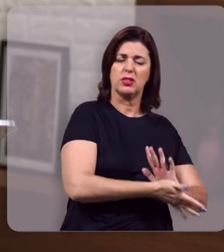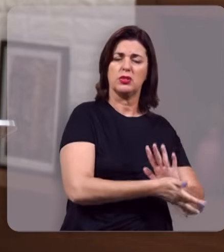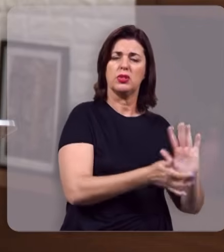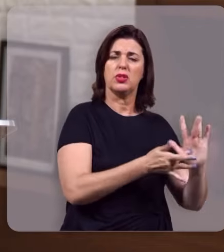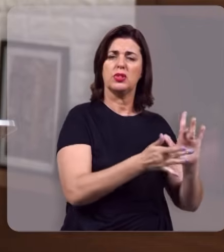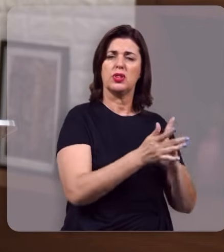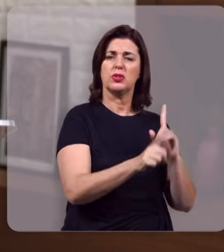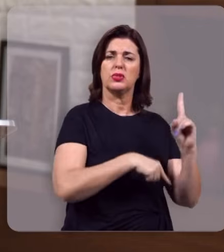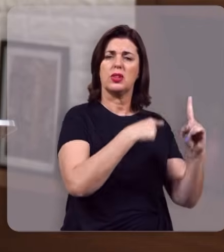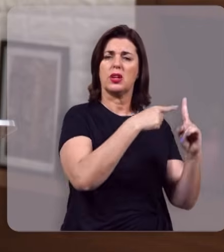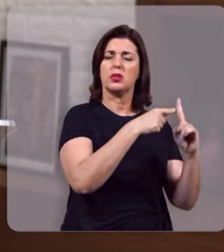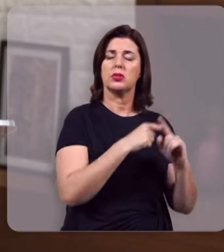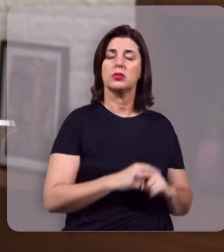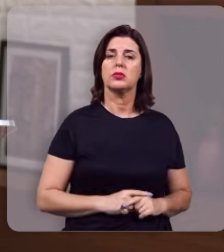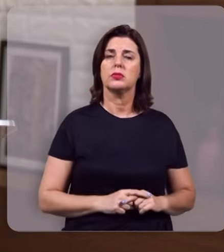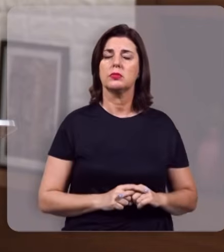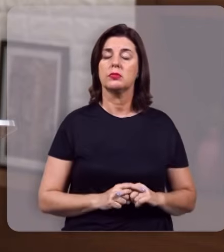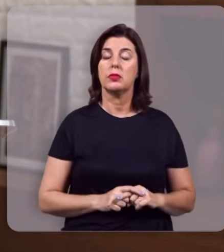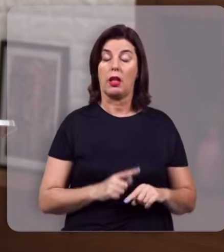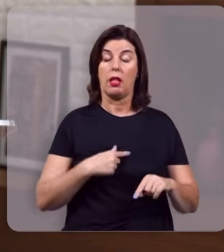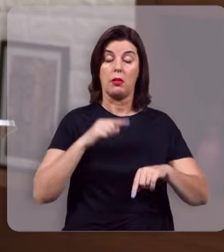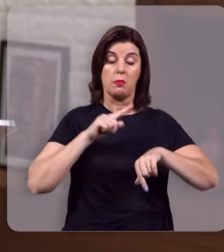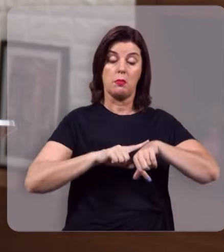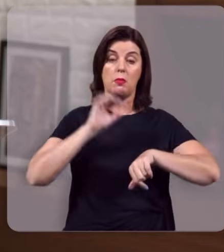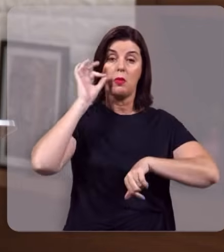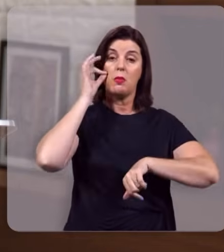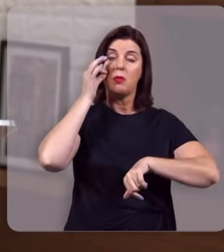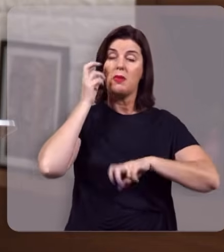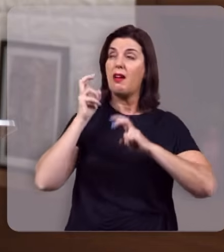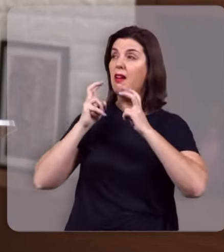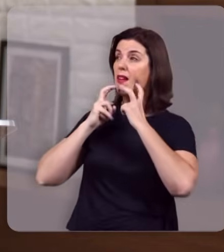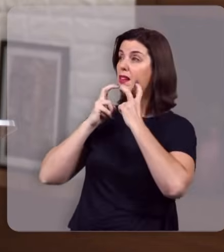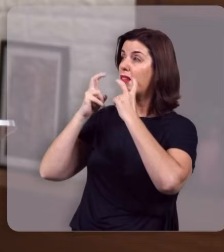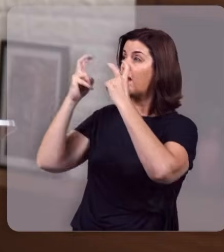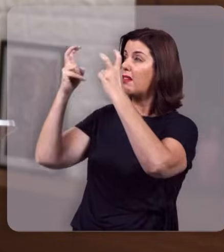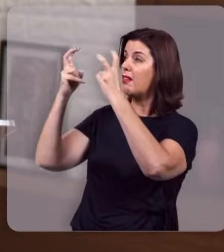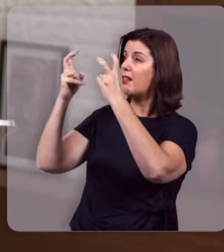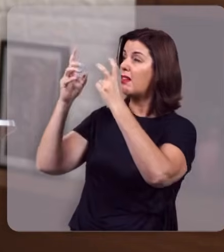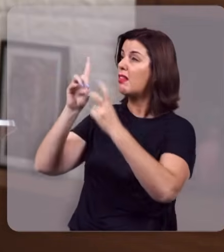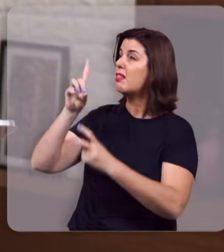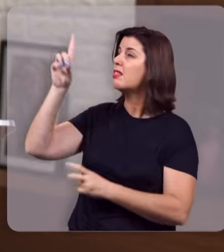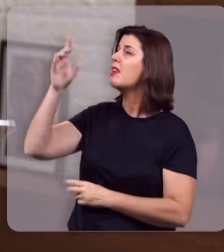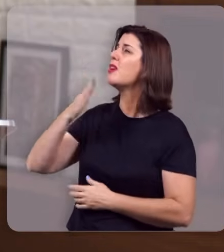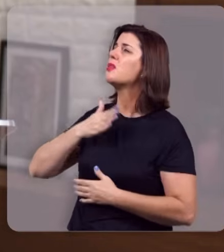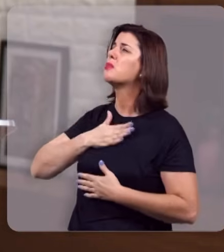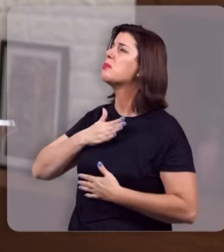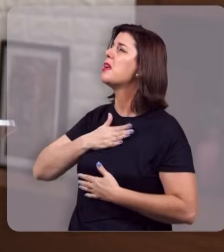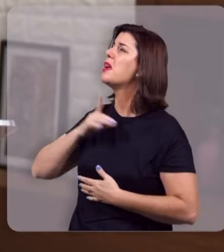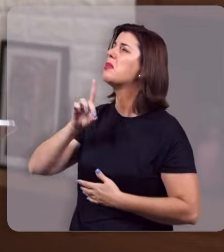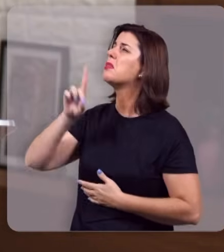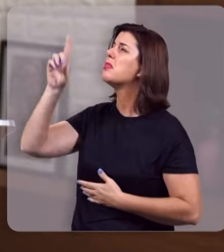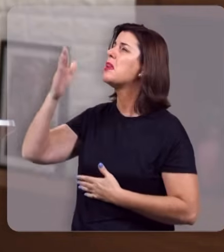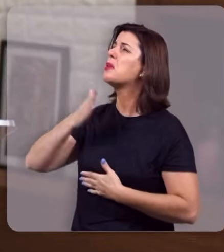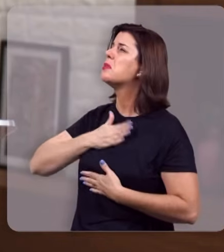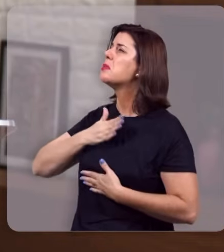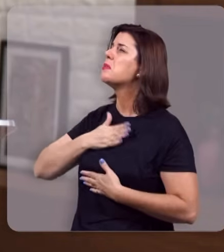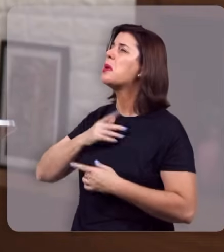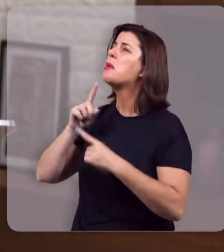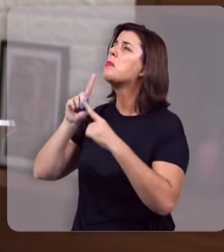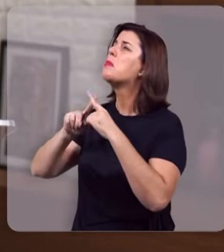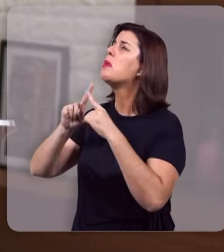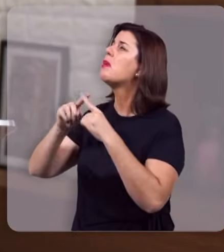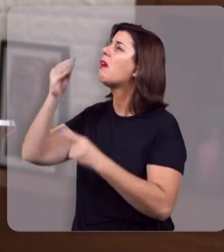cruz. E nesse momento, ele dá um brado e diz: Deus meu,